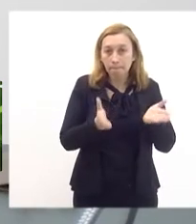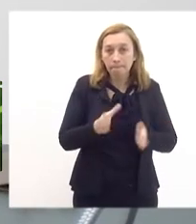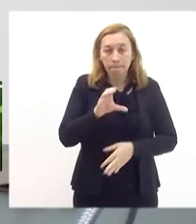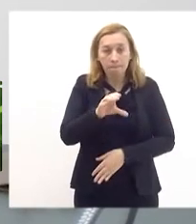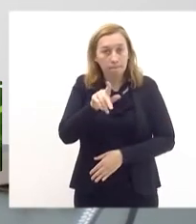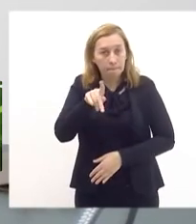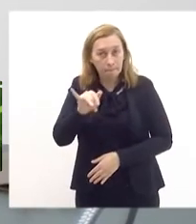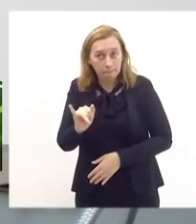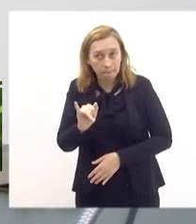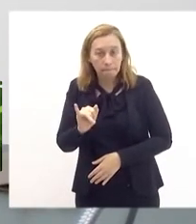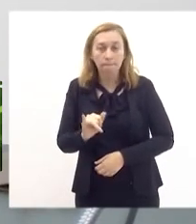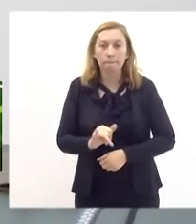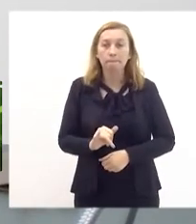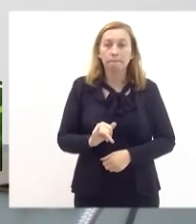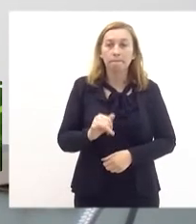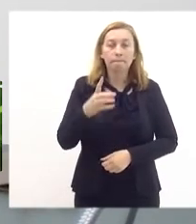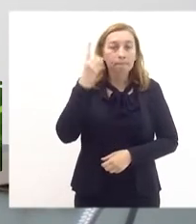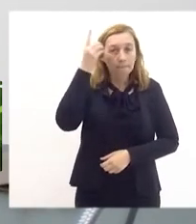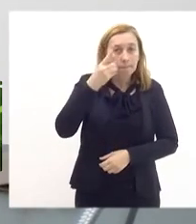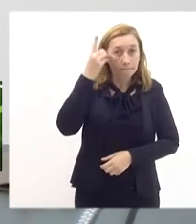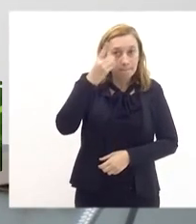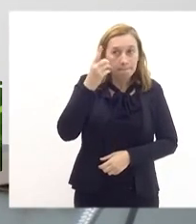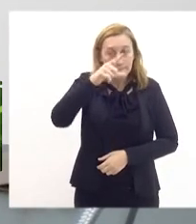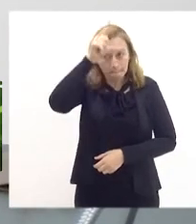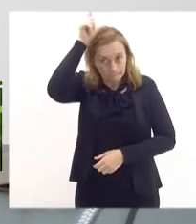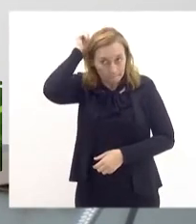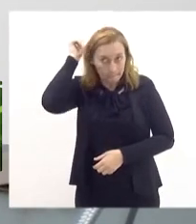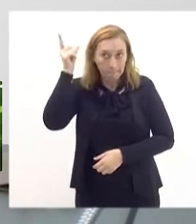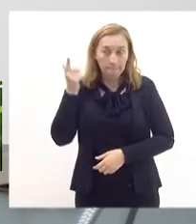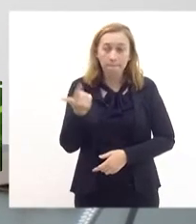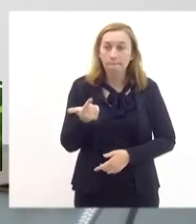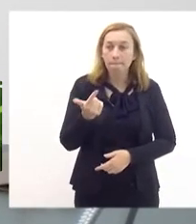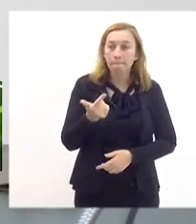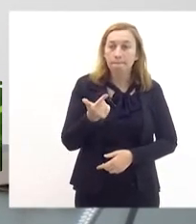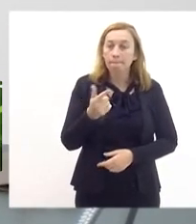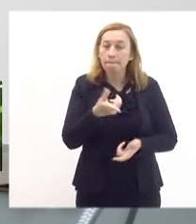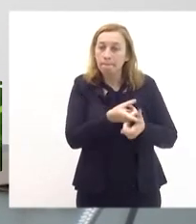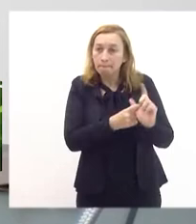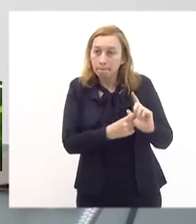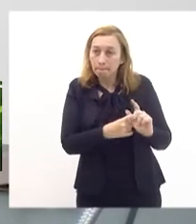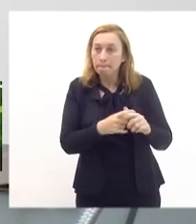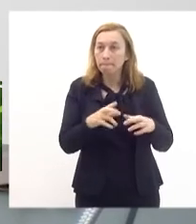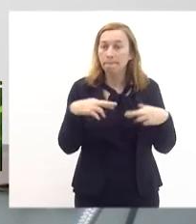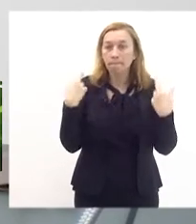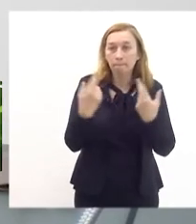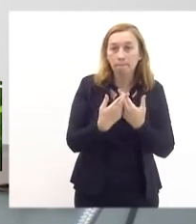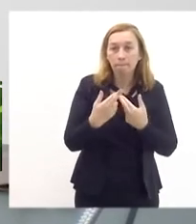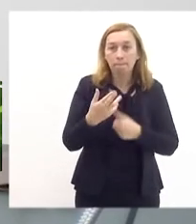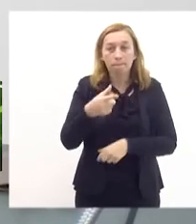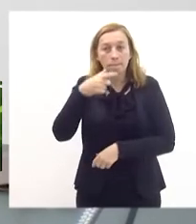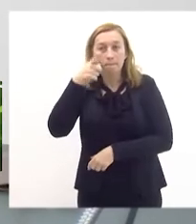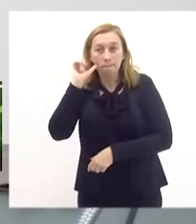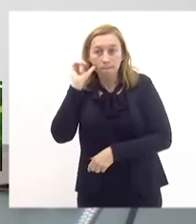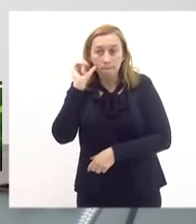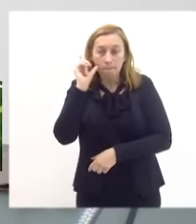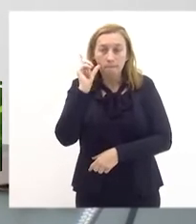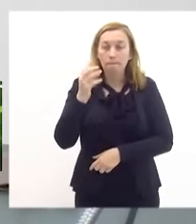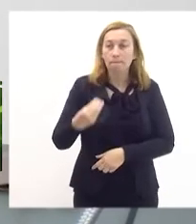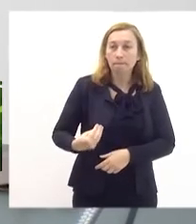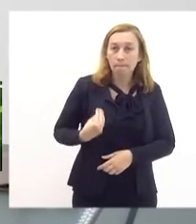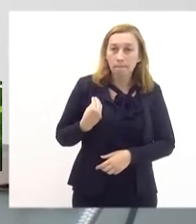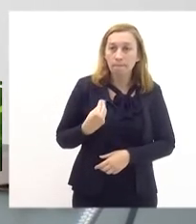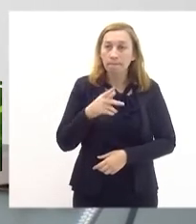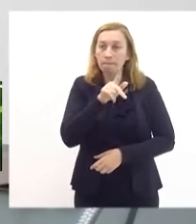presidida pelo deputado Luiz Paulo, da dívida, a audiência realizada ontem com a presença